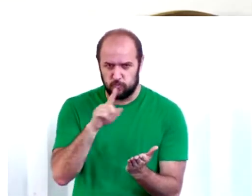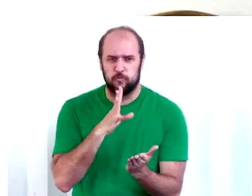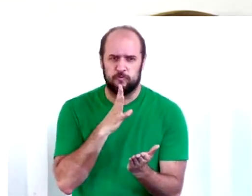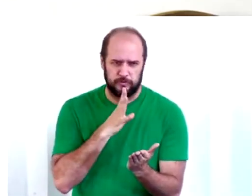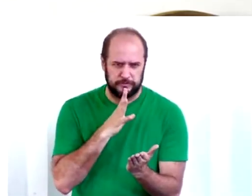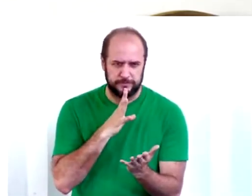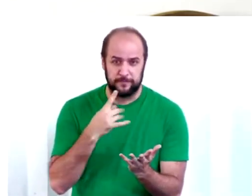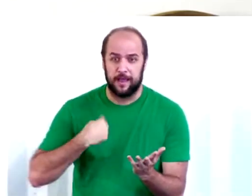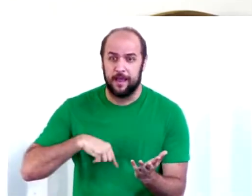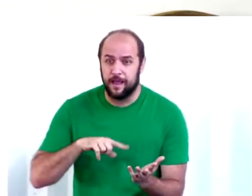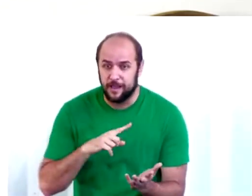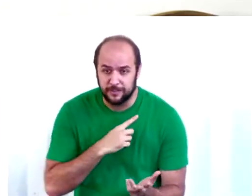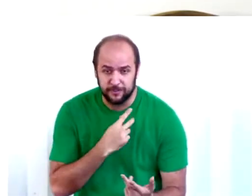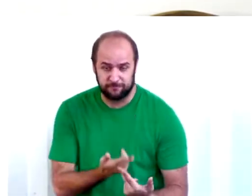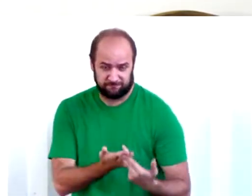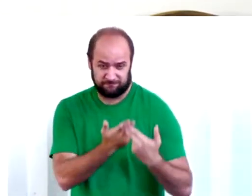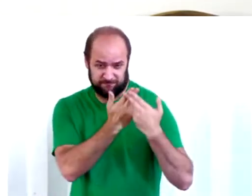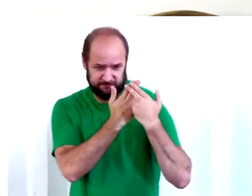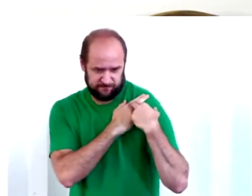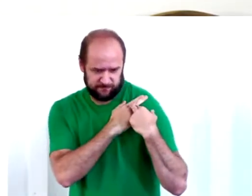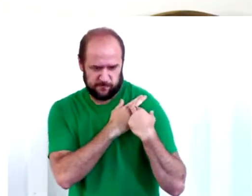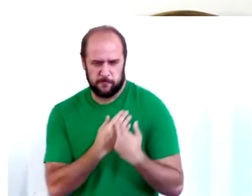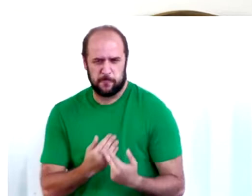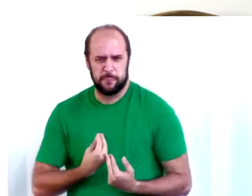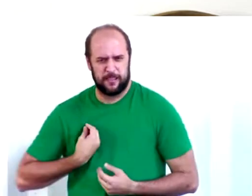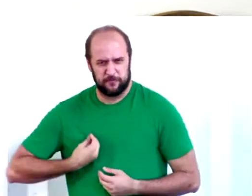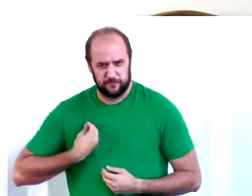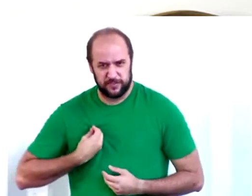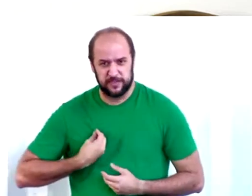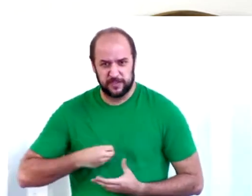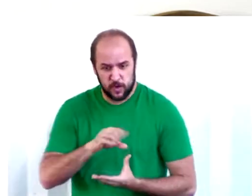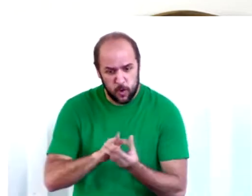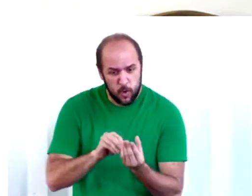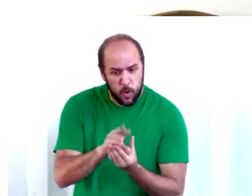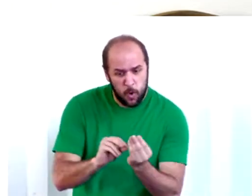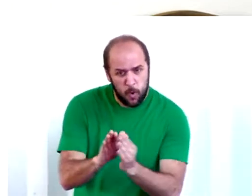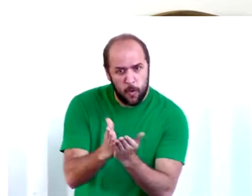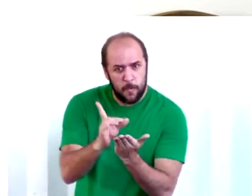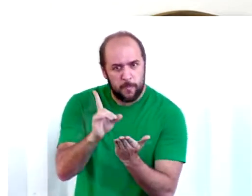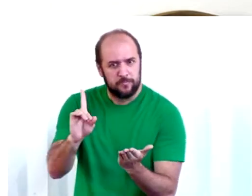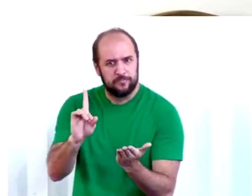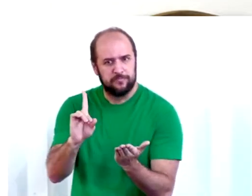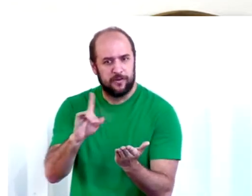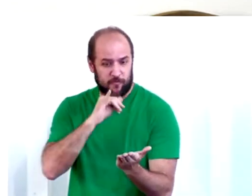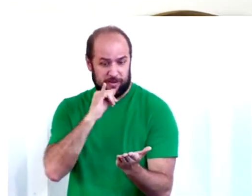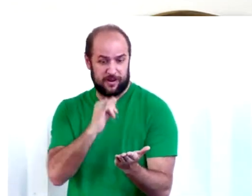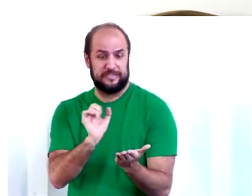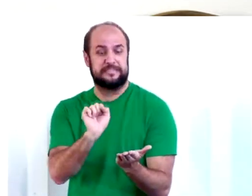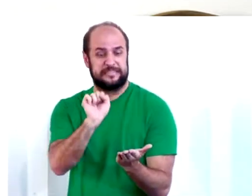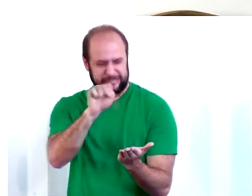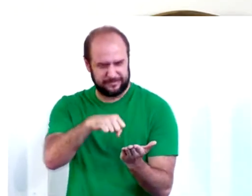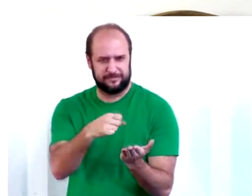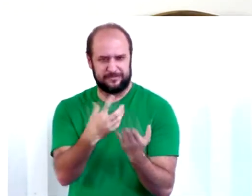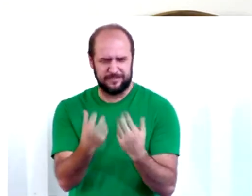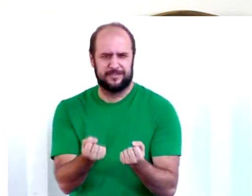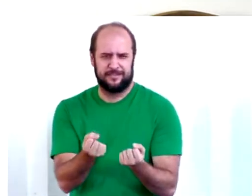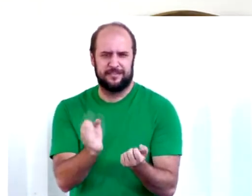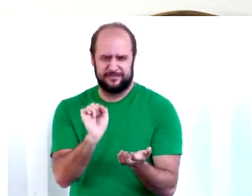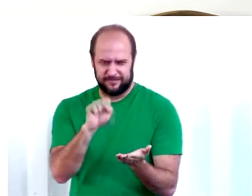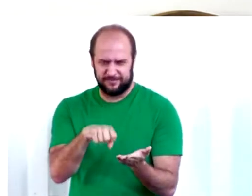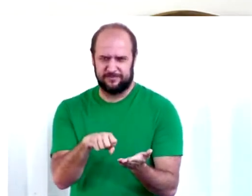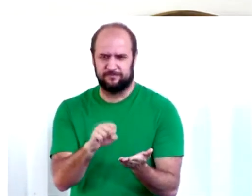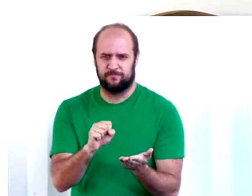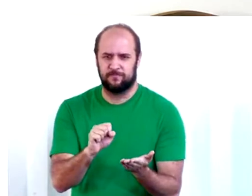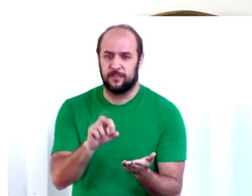quando nós fizemos um compromisso de andarmos sobre ela, nós dissemos sim à palavra de Deus, assim como dissemos sim